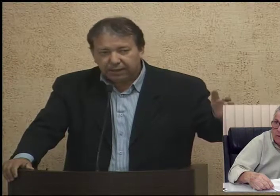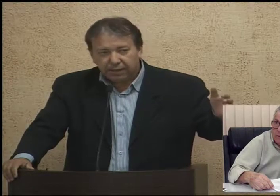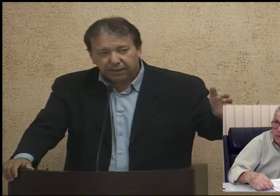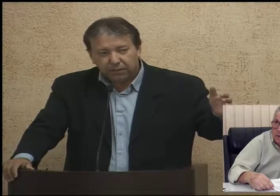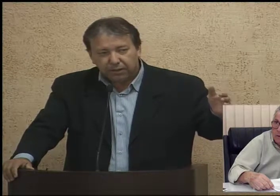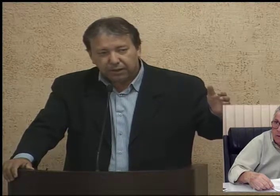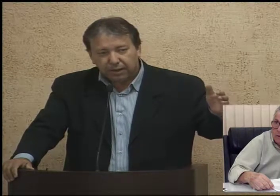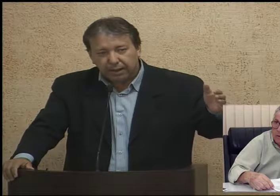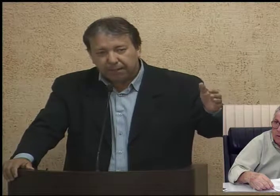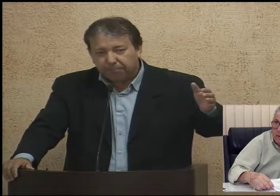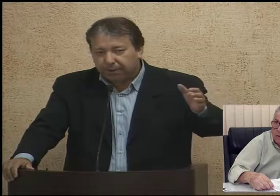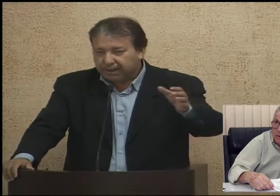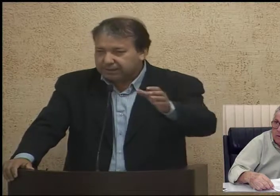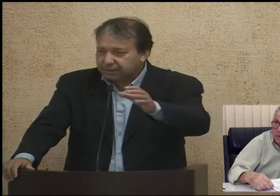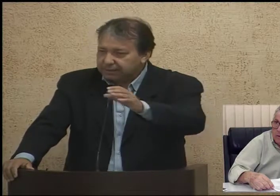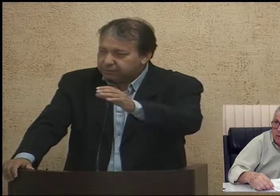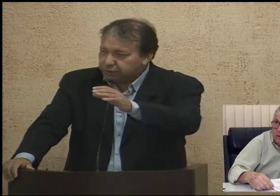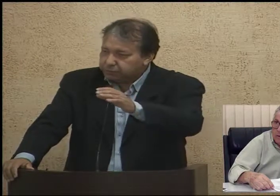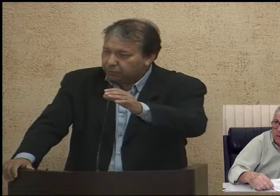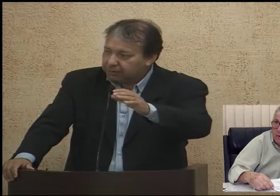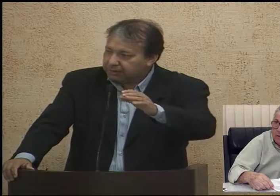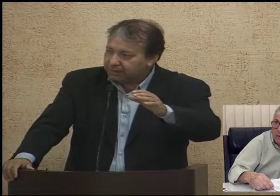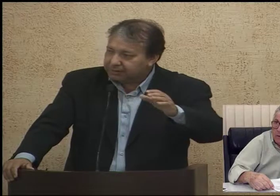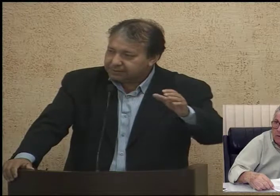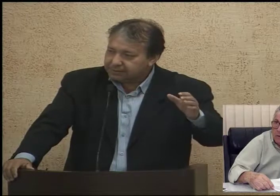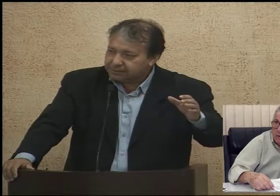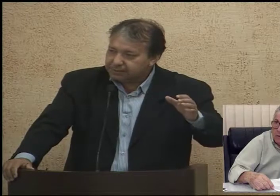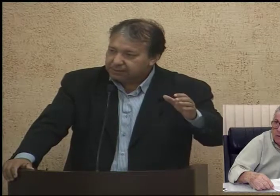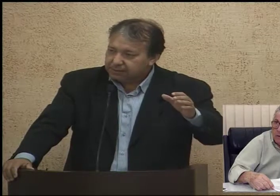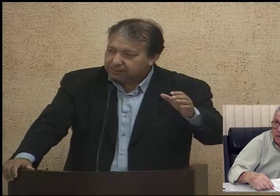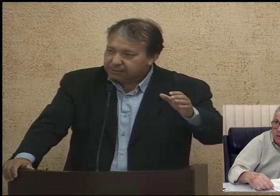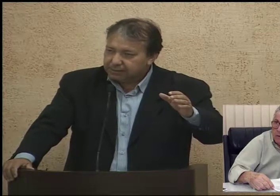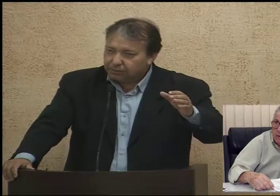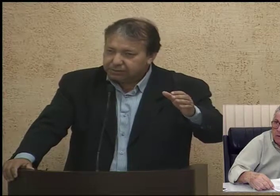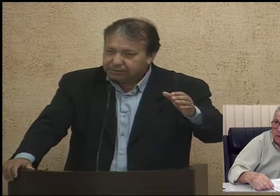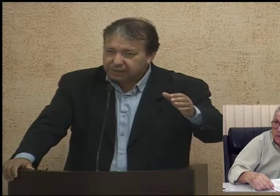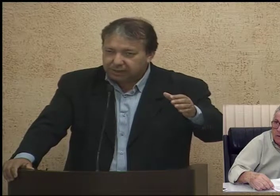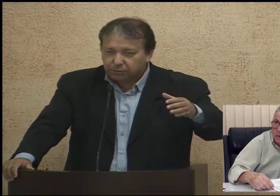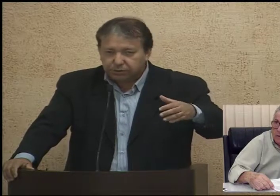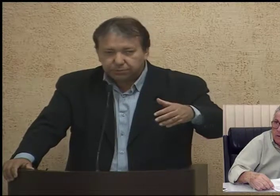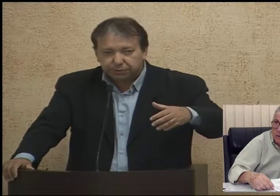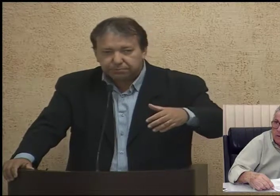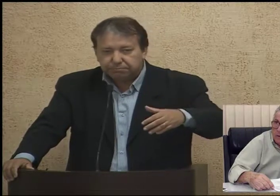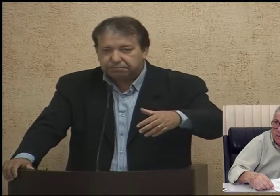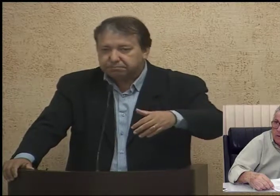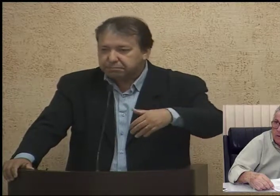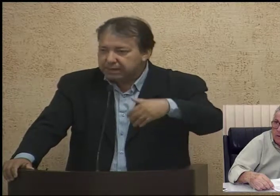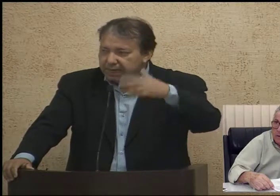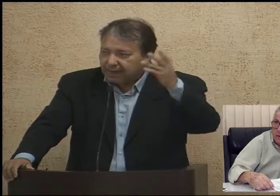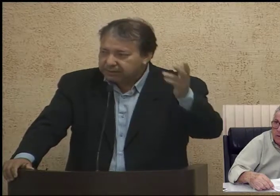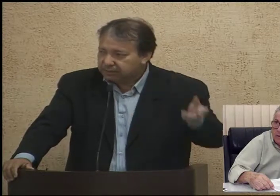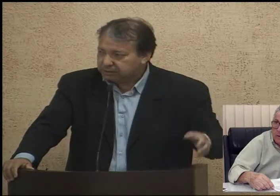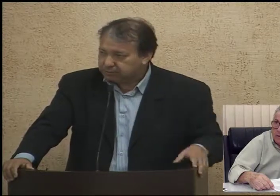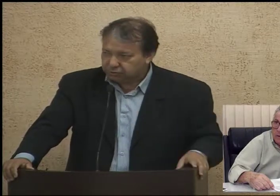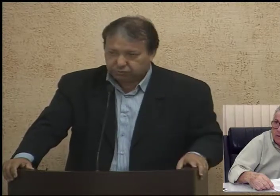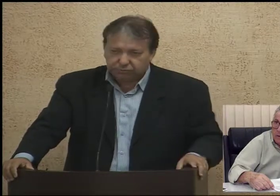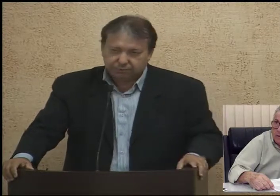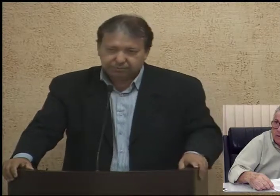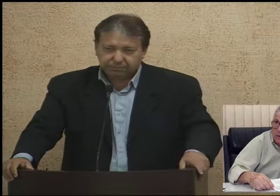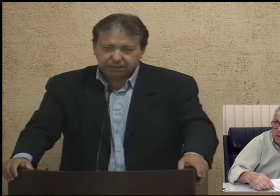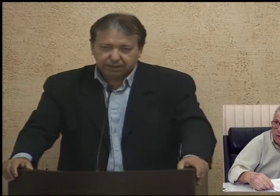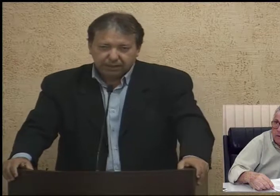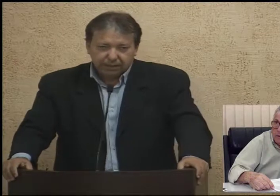que é a praça ali de esporte e lazer, que é utilizada hoje por milhares de